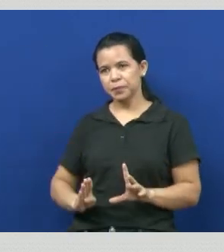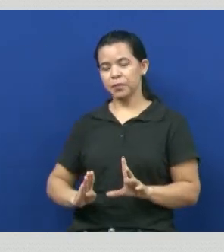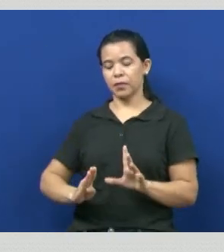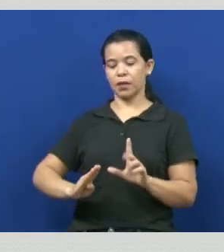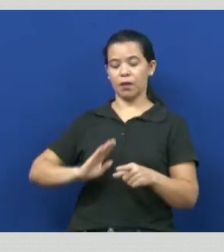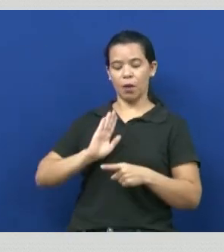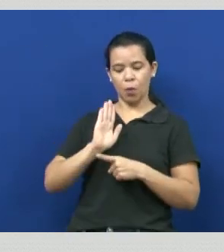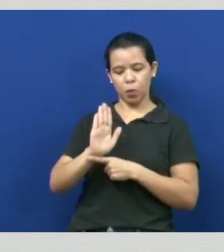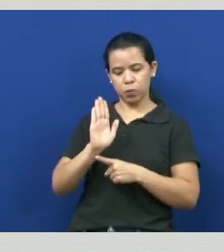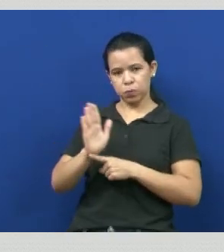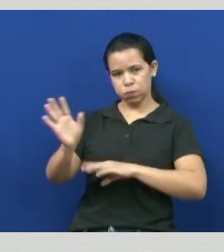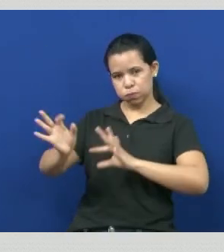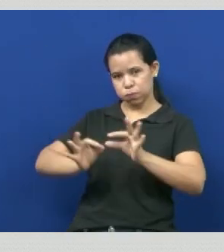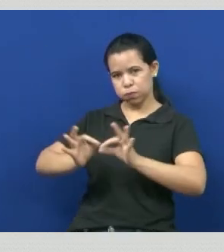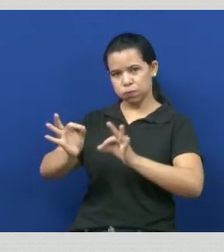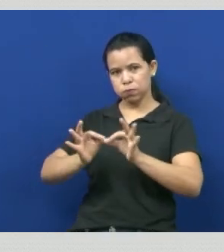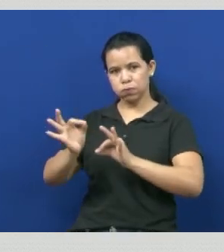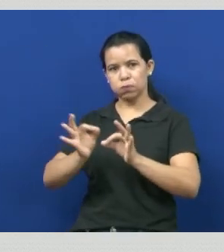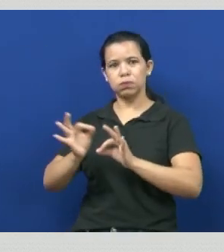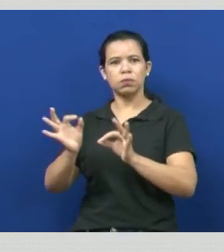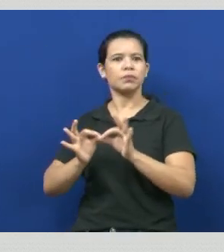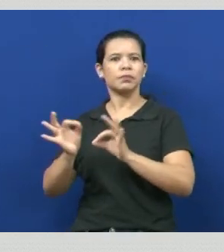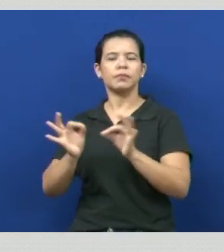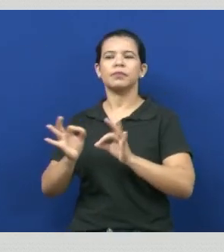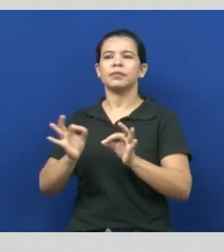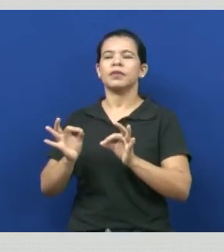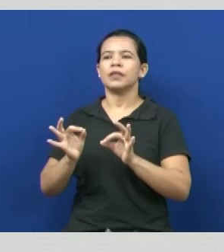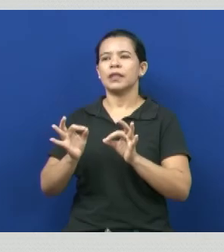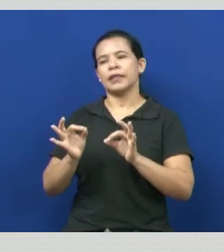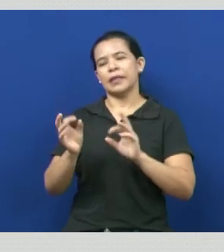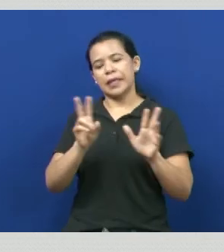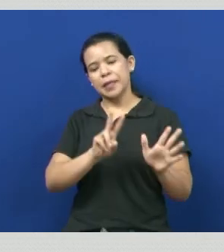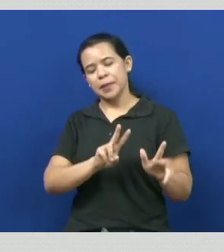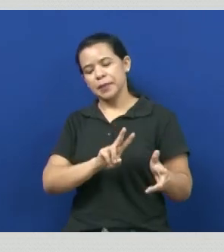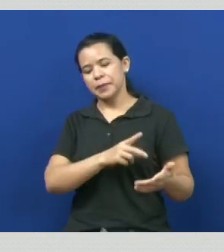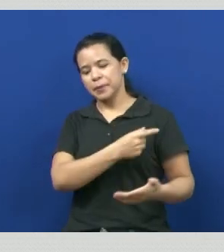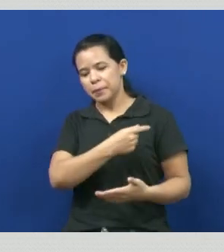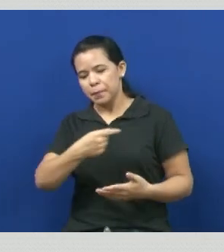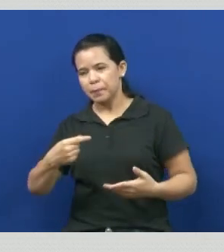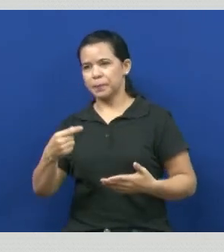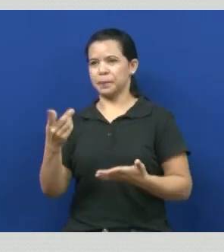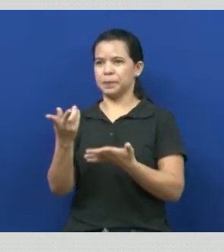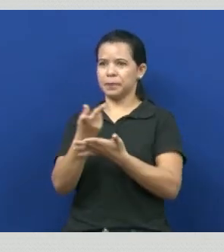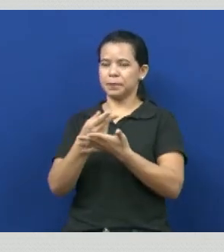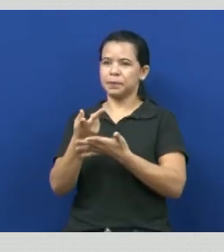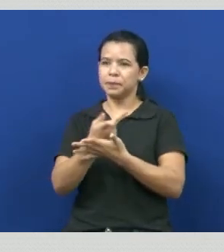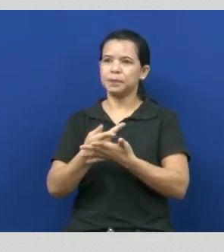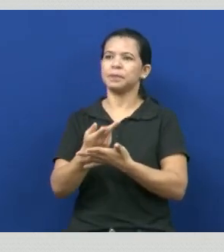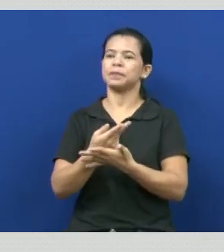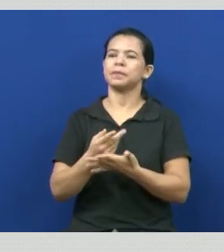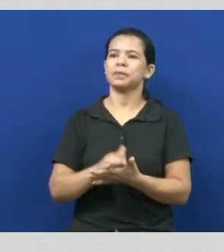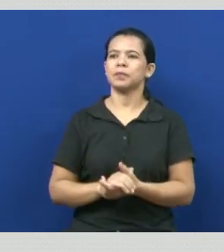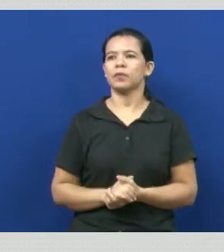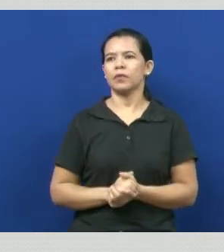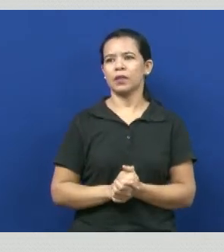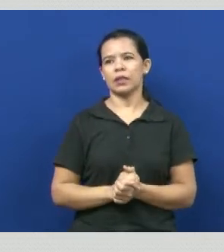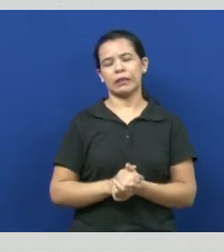Arte Moderna de 1922, sua obra Canaã, né, que ele